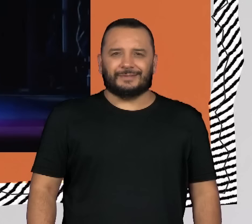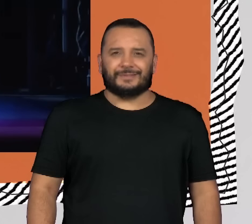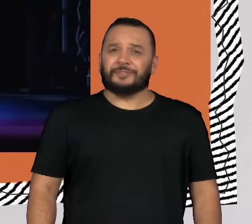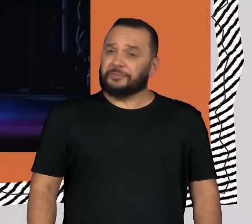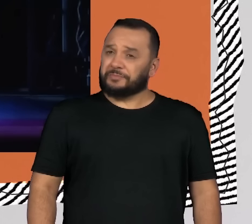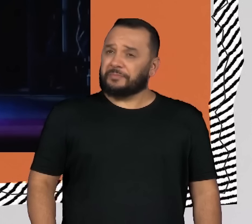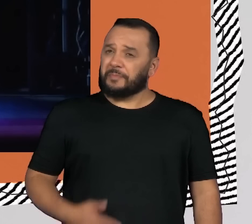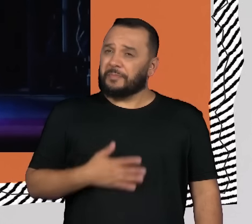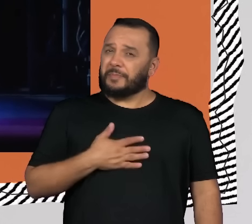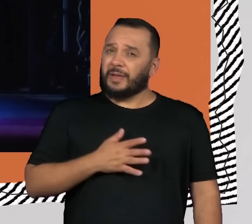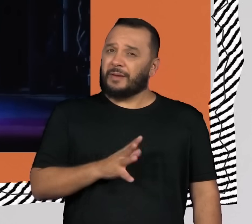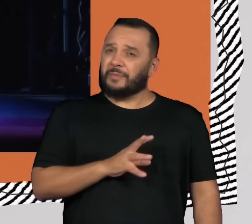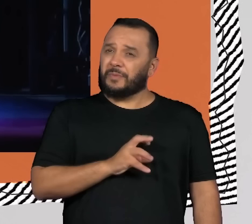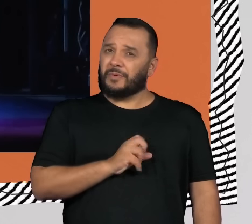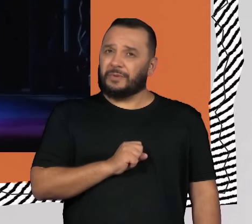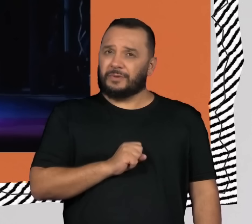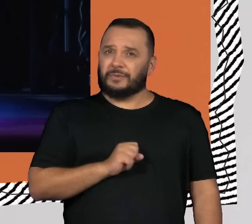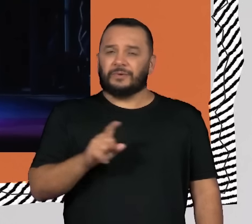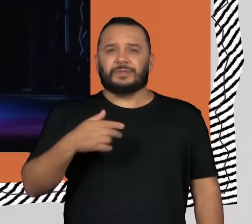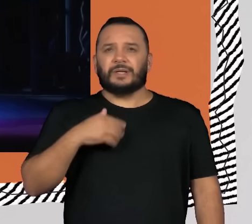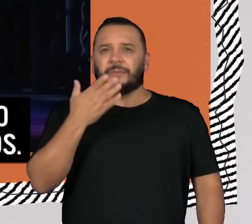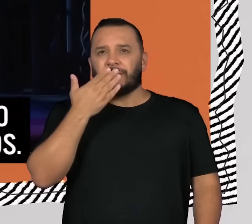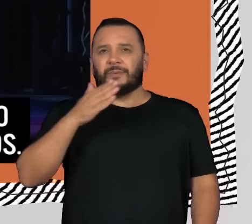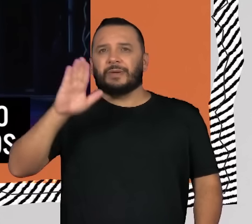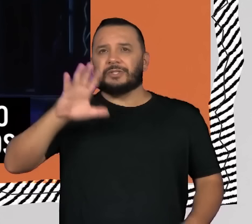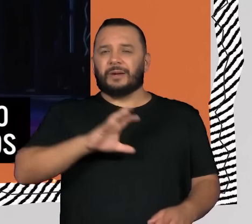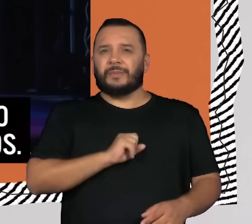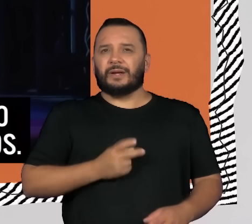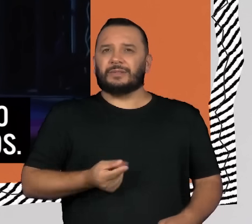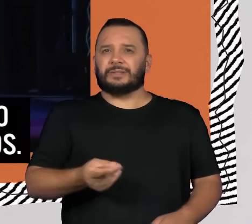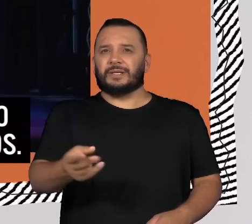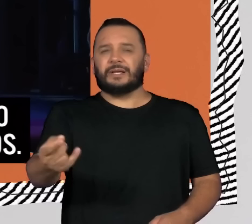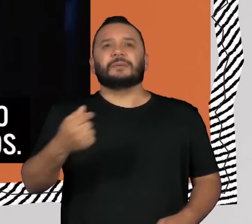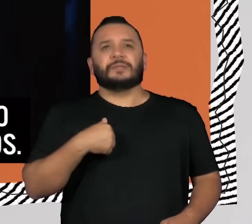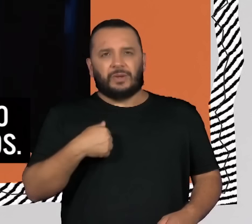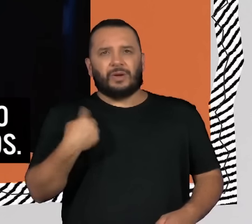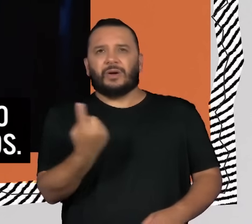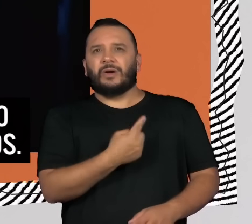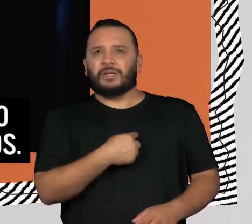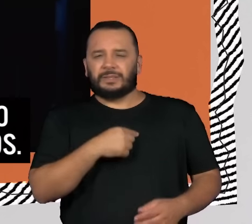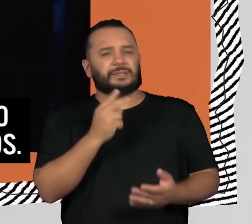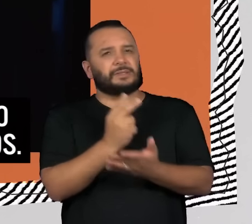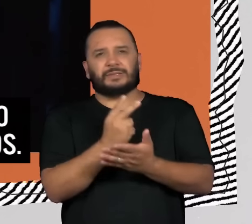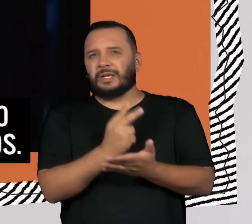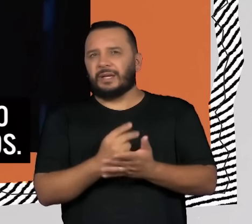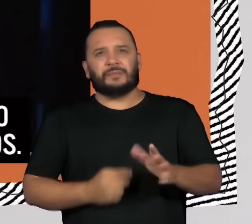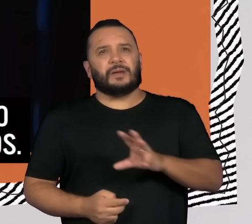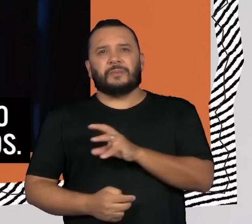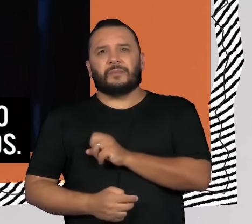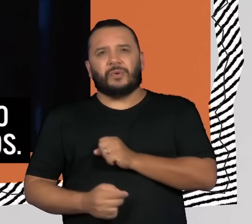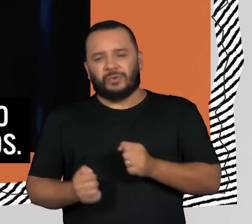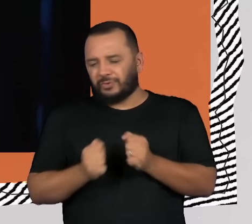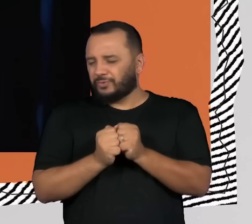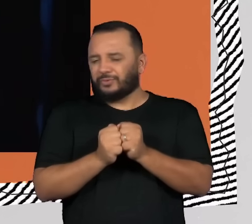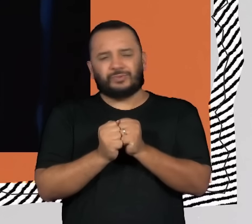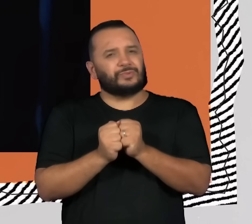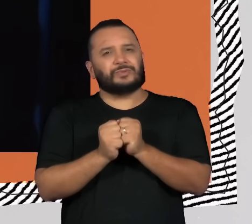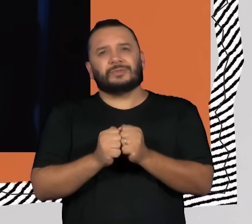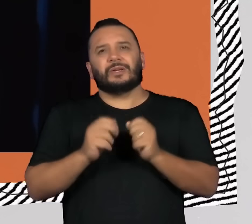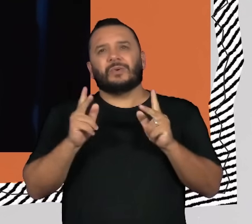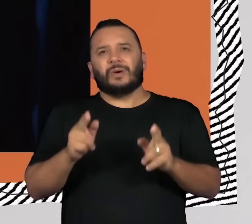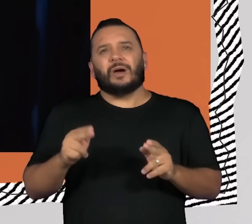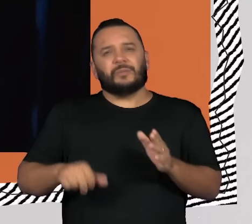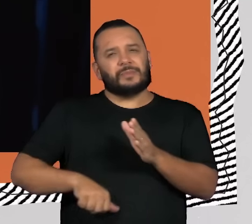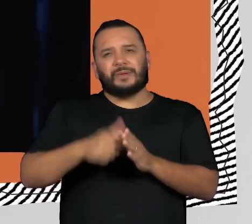Meu amor, você promete que vai me amar pra todo sempre? permaneceremos encantados um com o outro como na primeira noite em que nos conhecemos. Ai, o